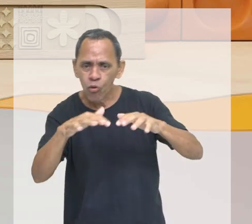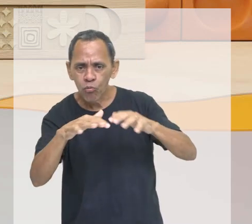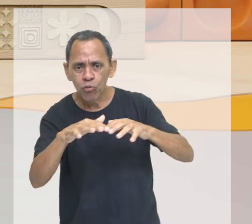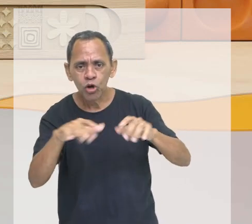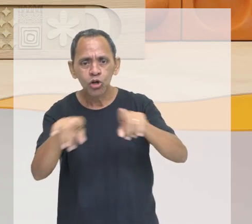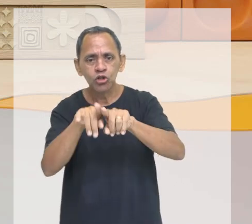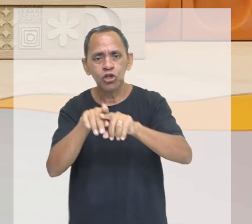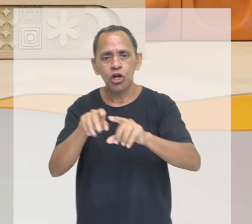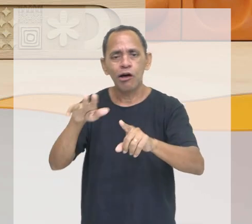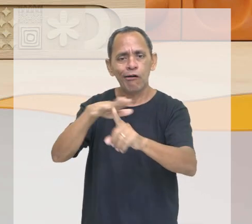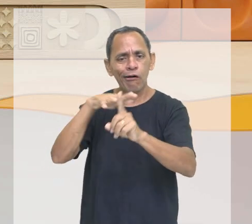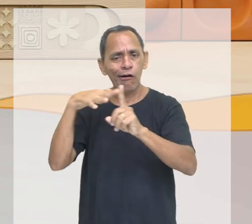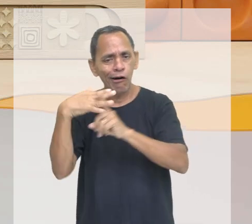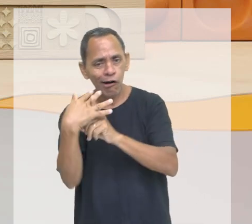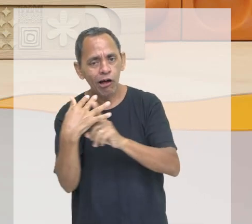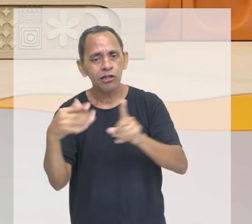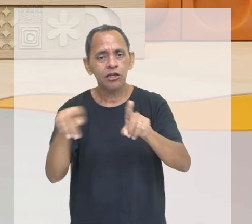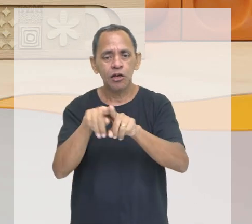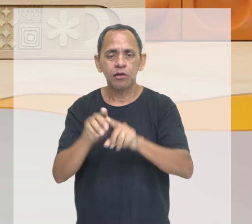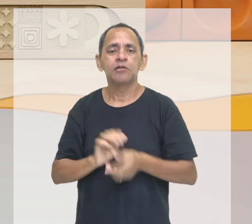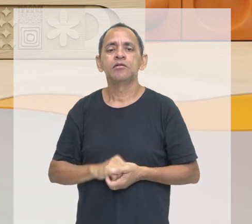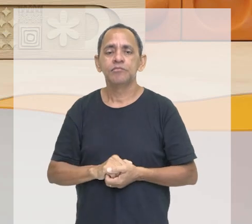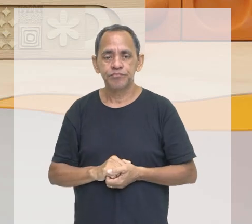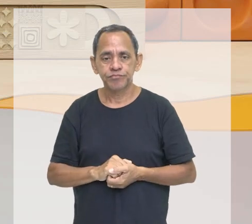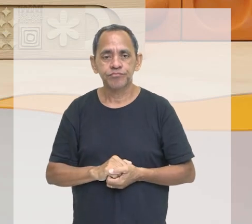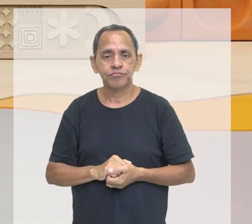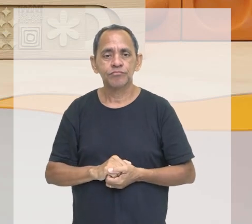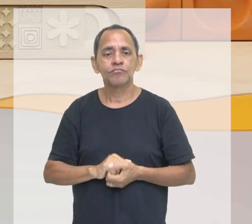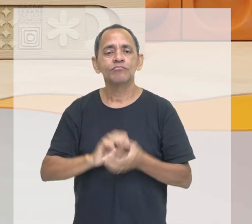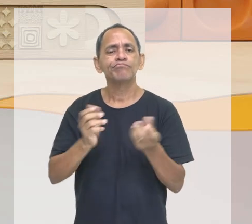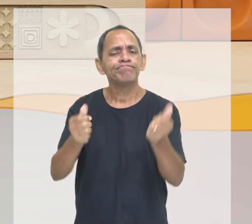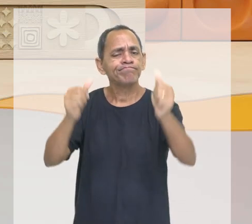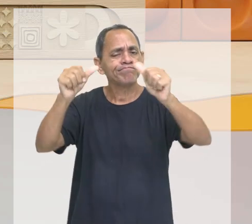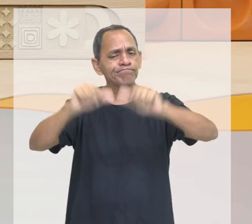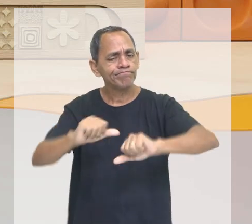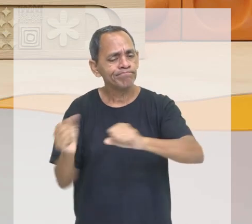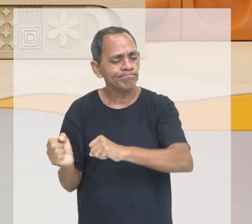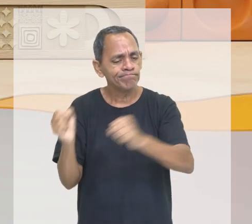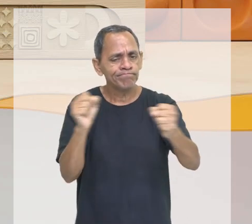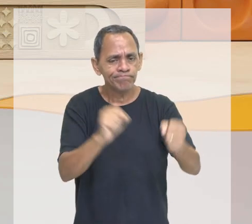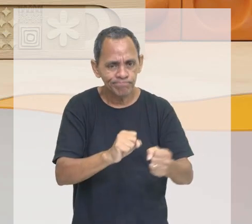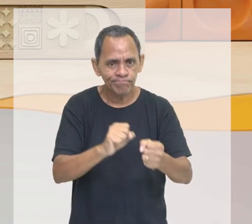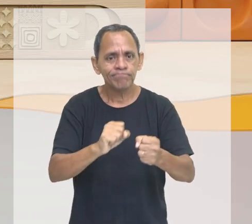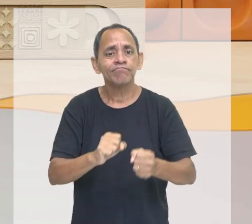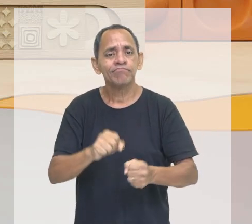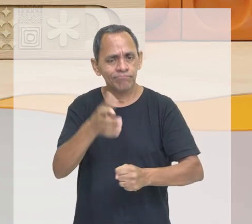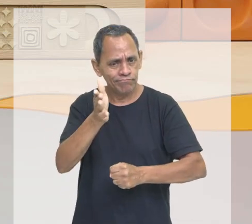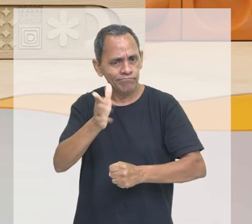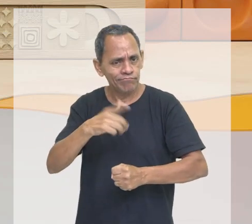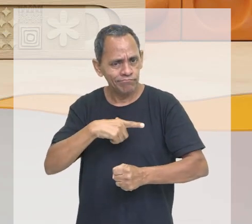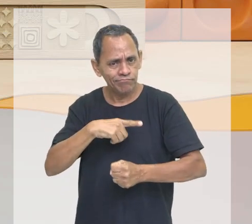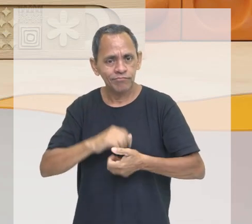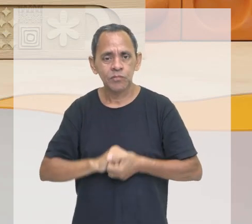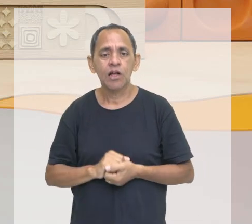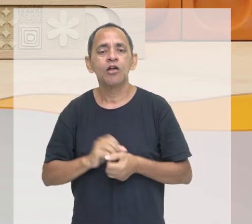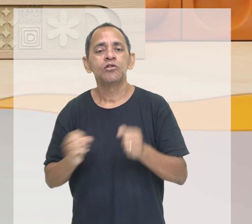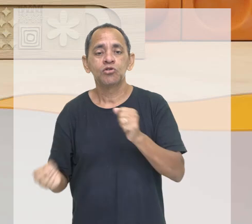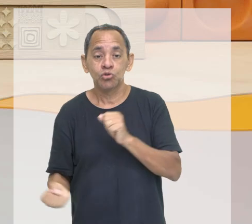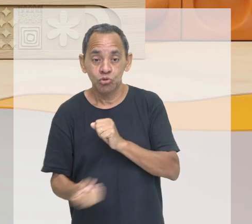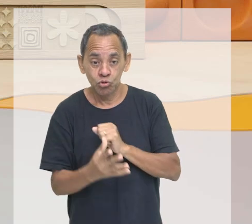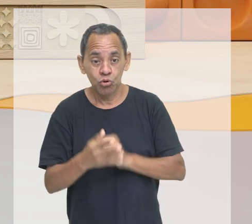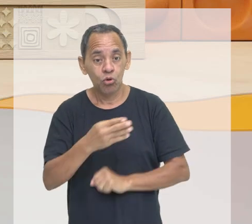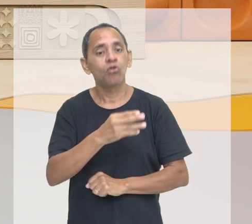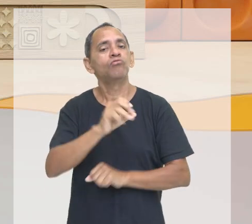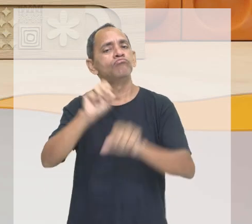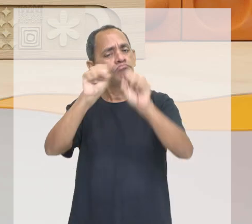o objetivo de derrubar um poder estabelecido e implantar um novo sistema de governo que até então nunca